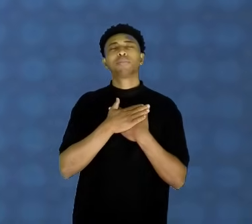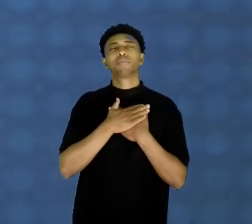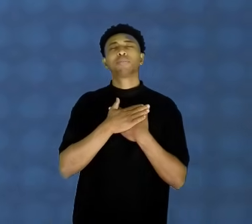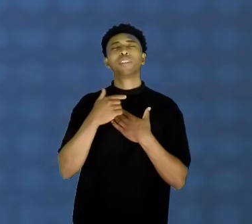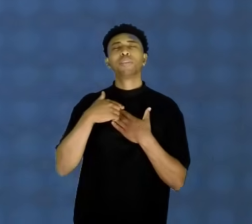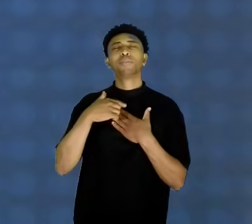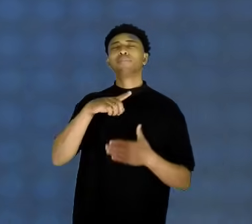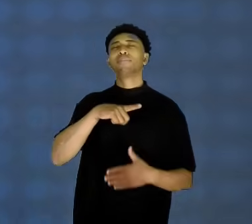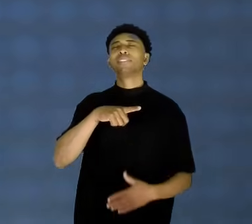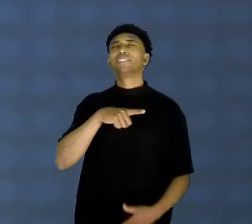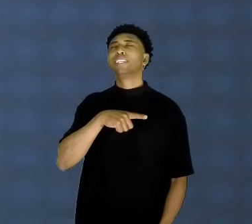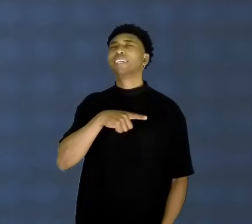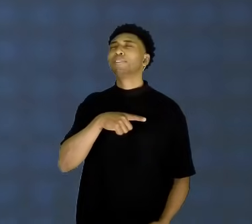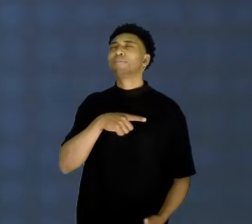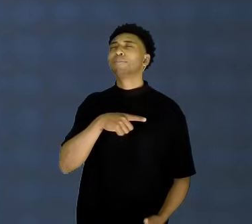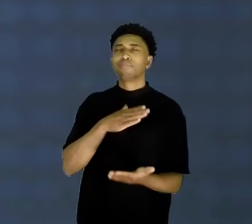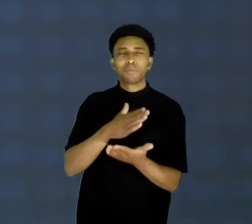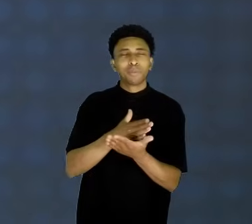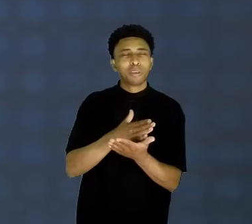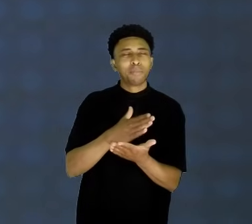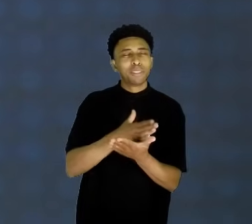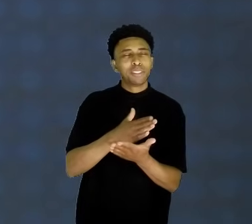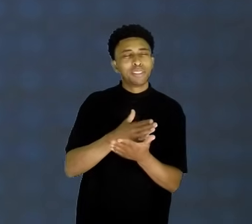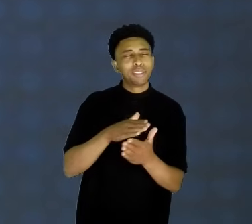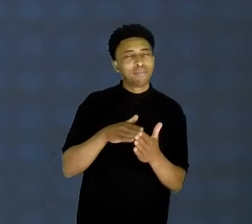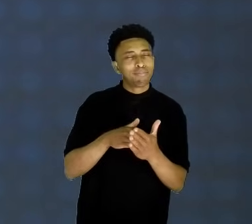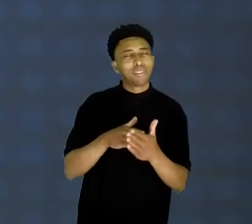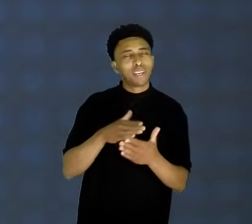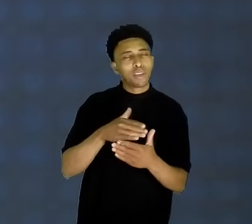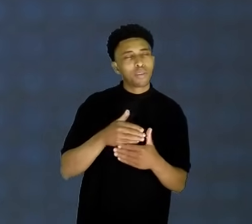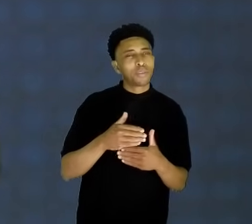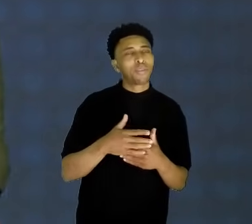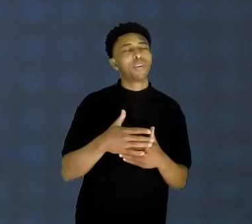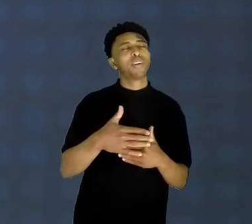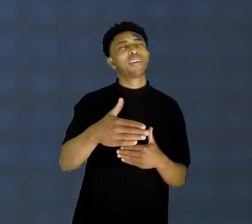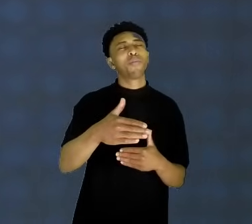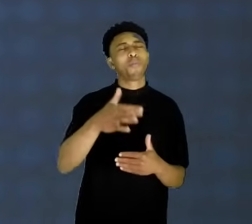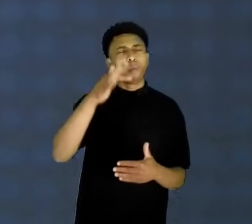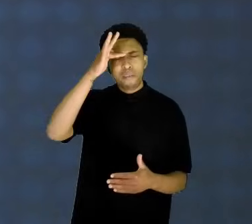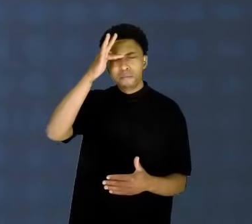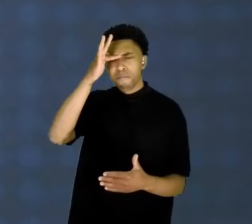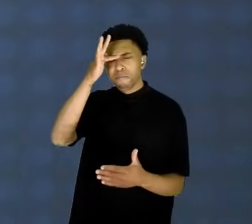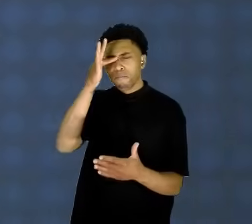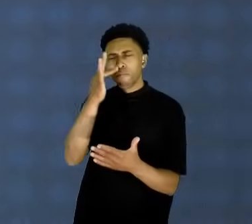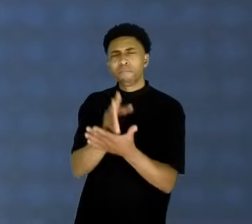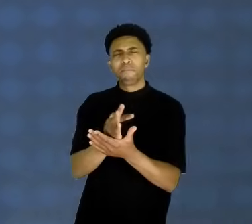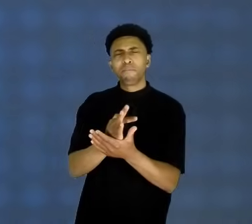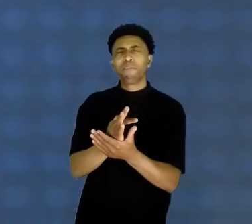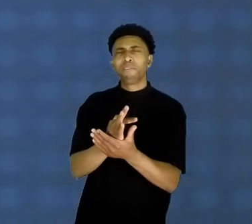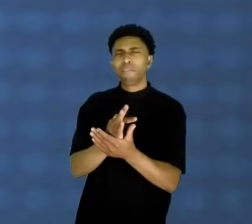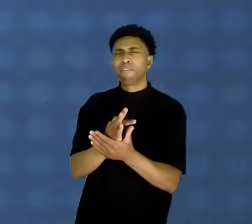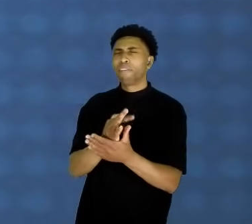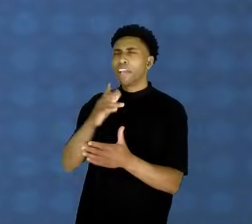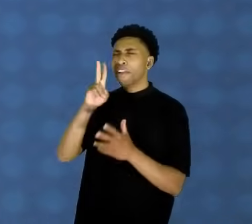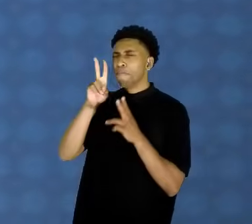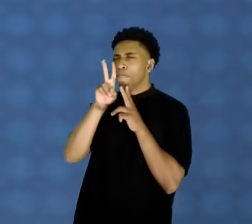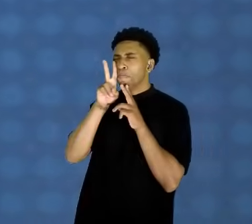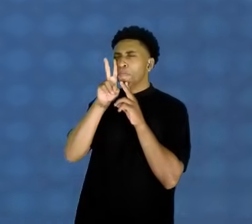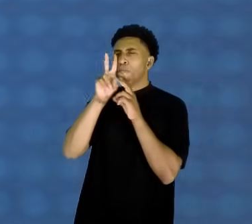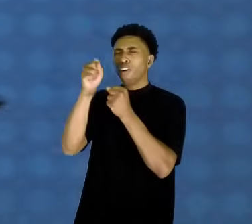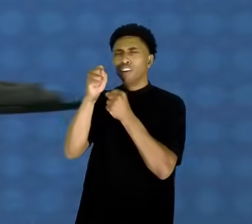agora. Se prepara, diabo. Uma fé irritantemente